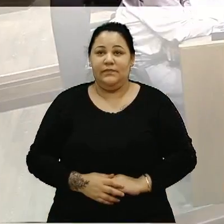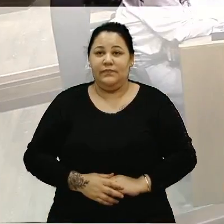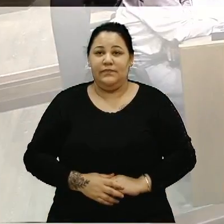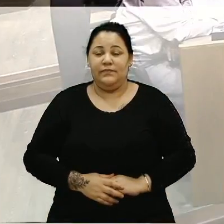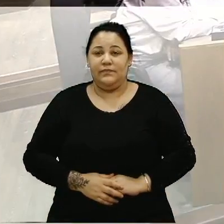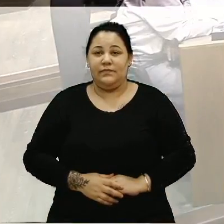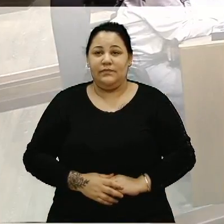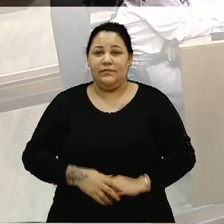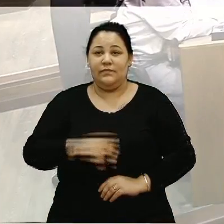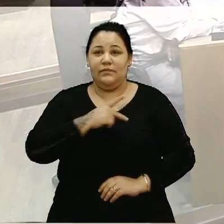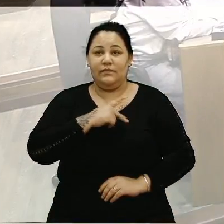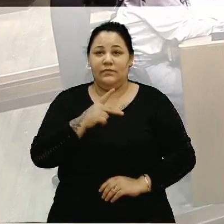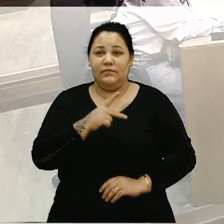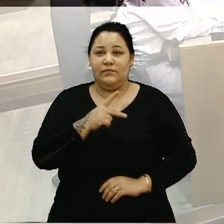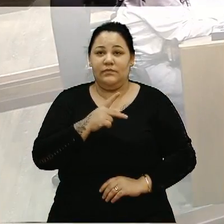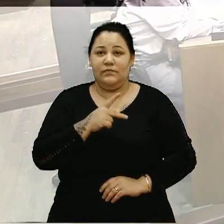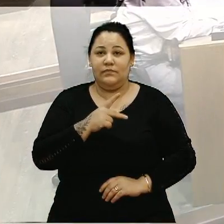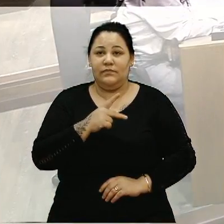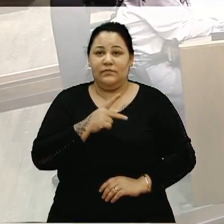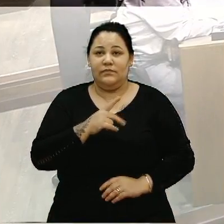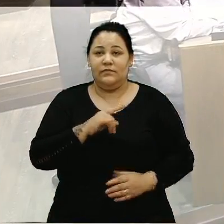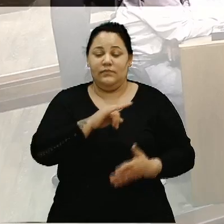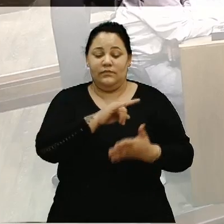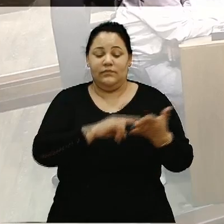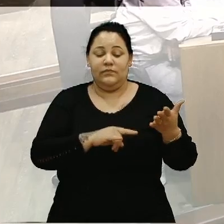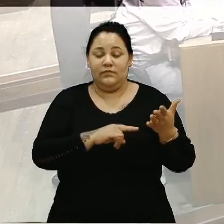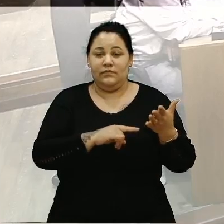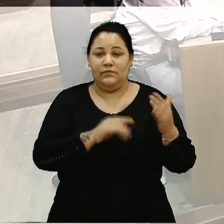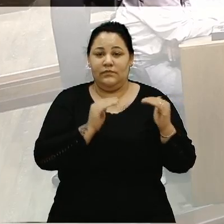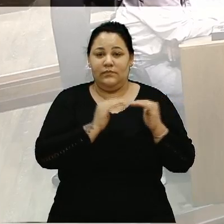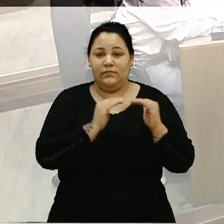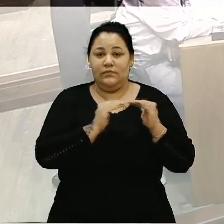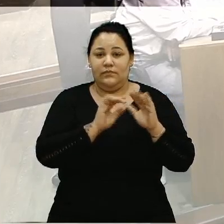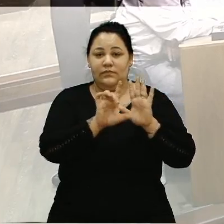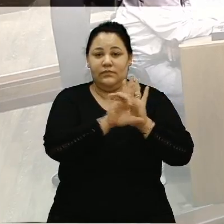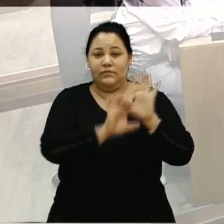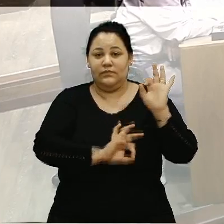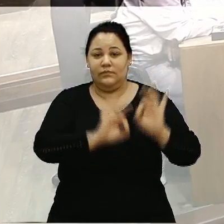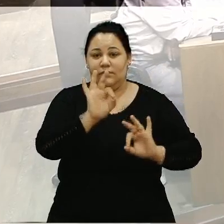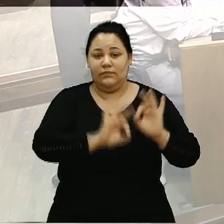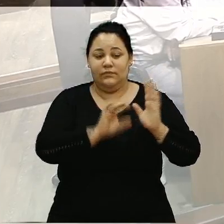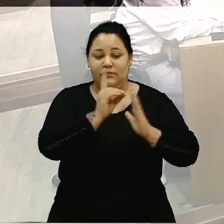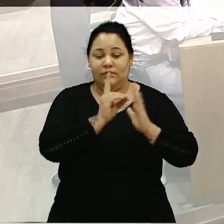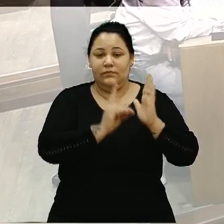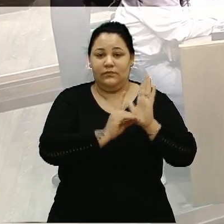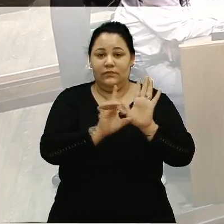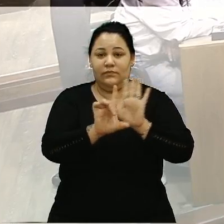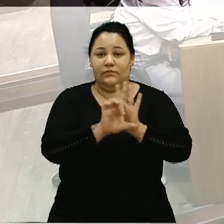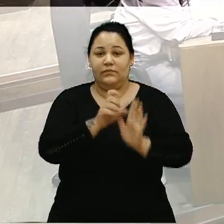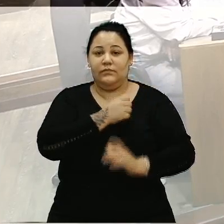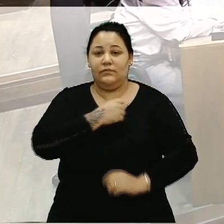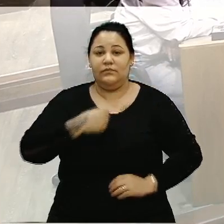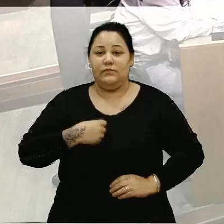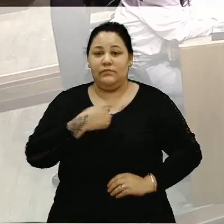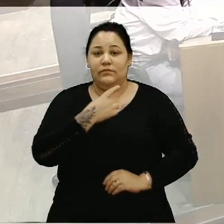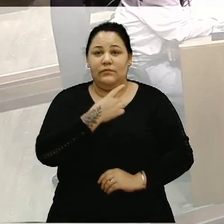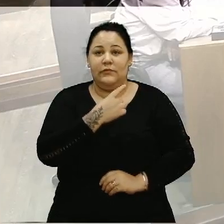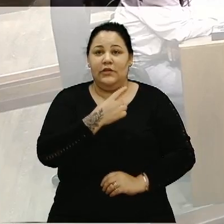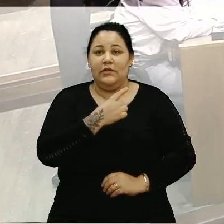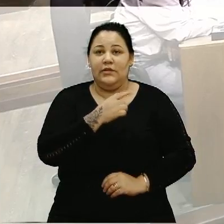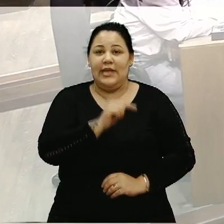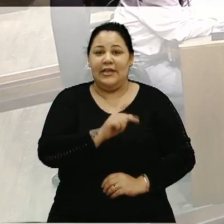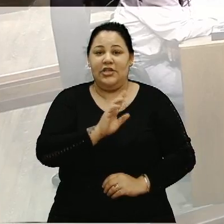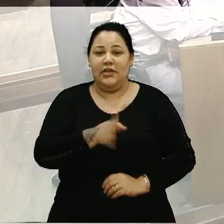Senhora Presidente, colegas, parecer pela legalidade do projeto de decreto legislativo número